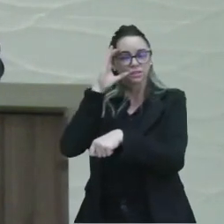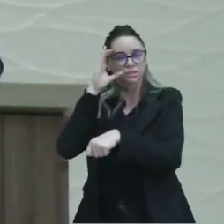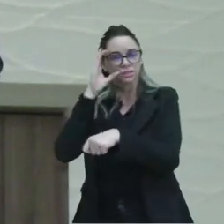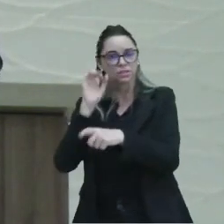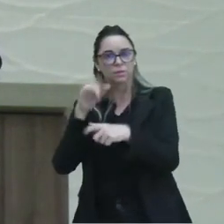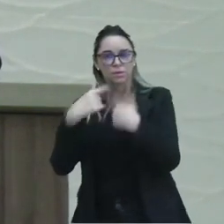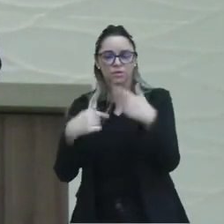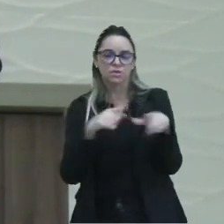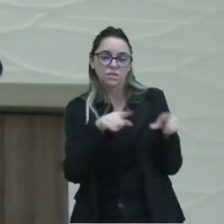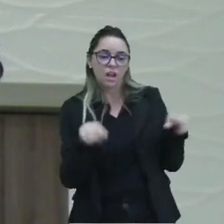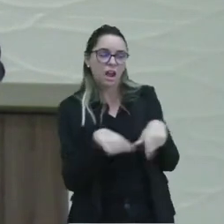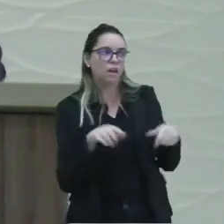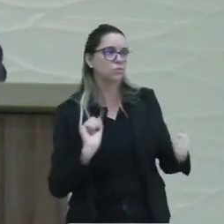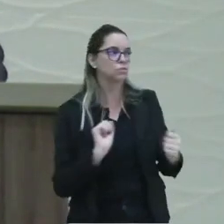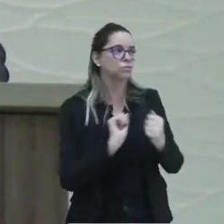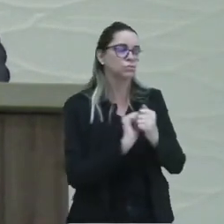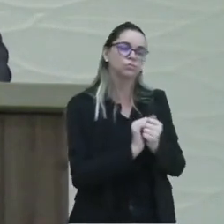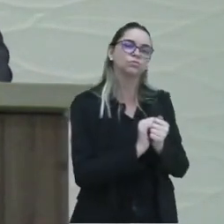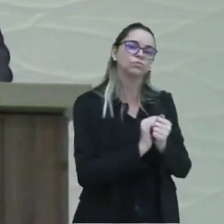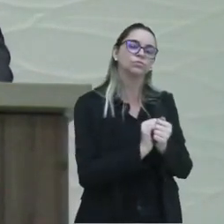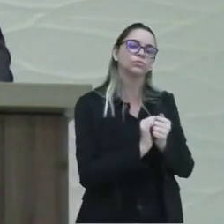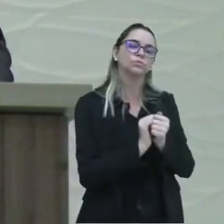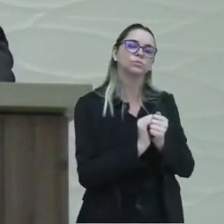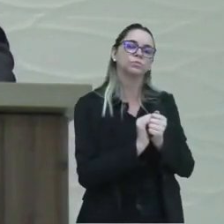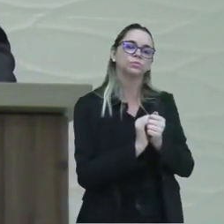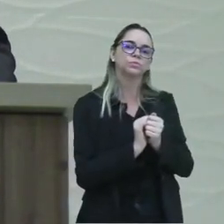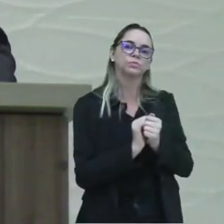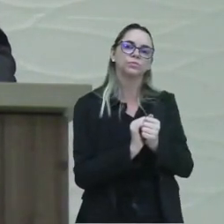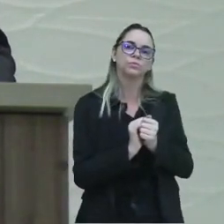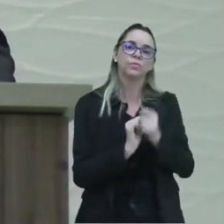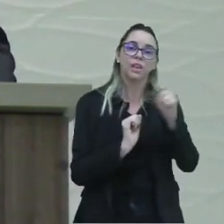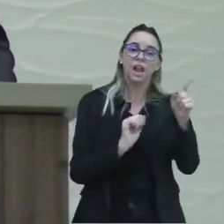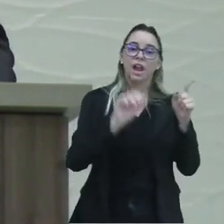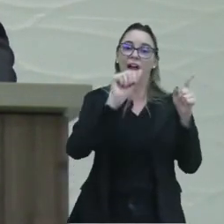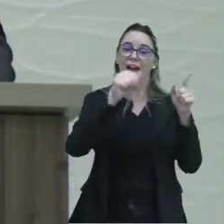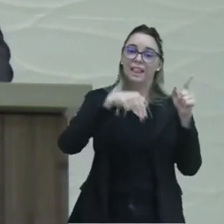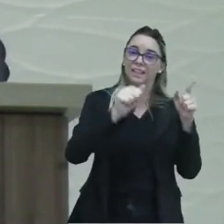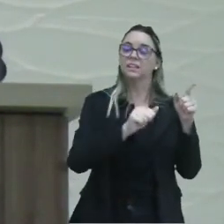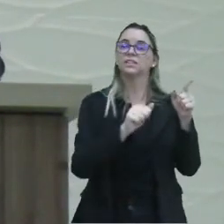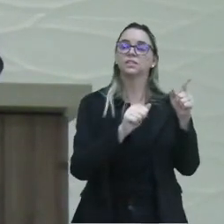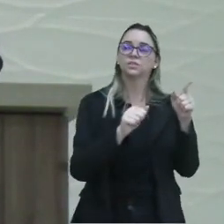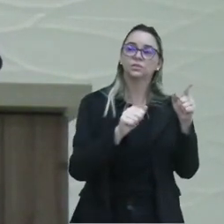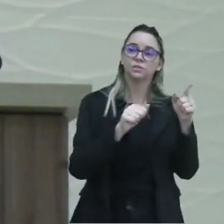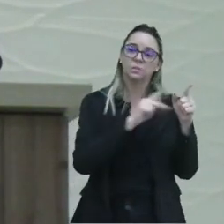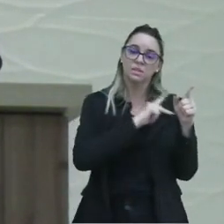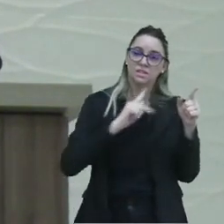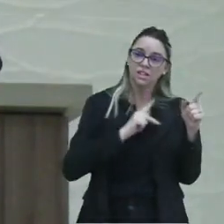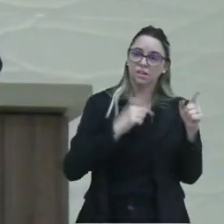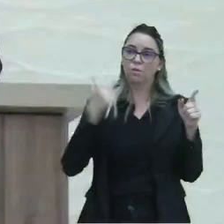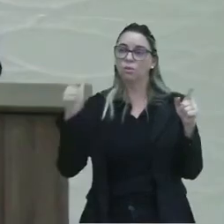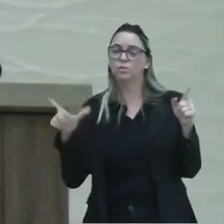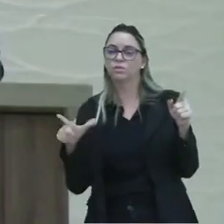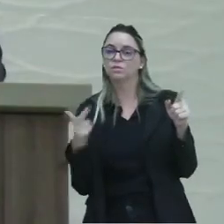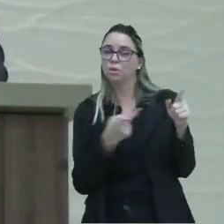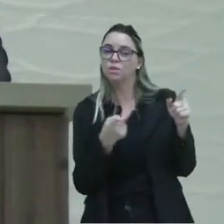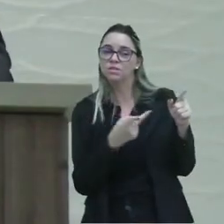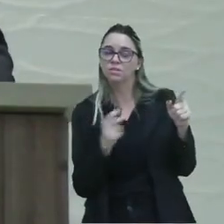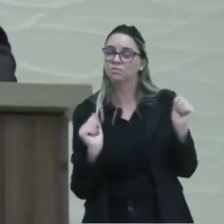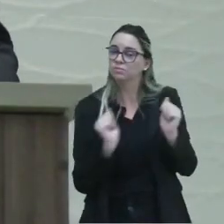gabinete e conversamos. Estava ela, a presidente Ana Isabel e mais dois que a